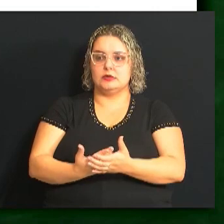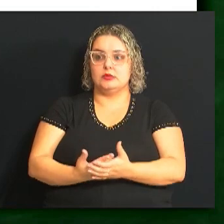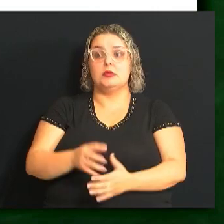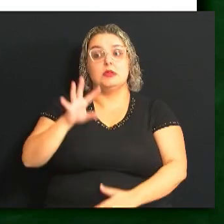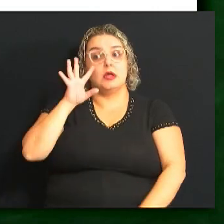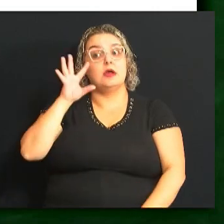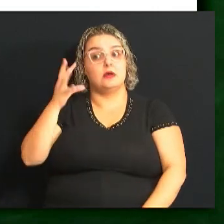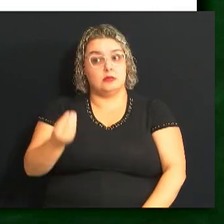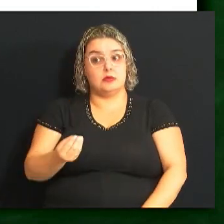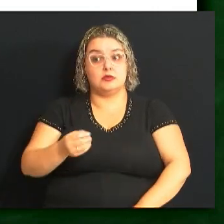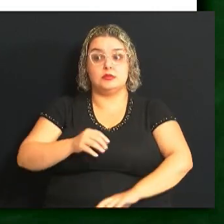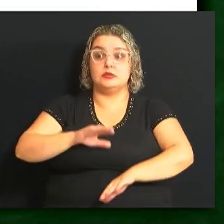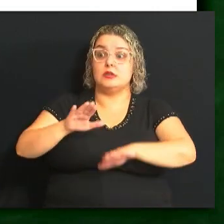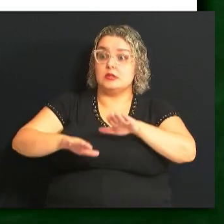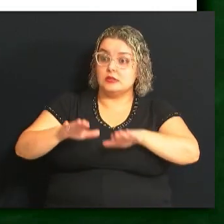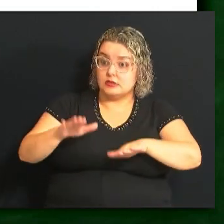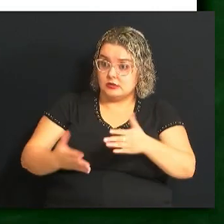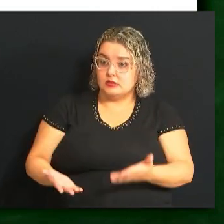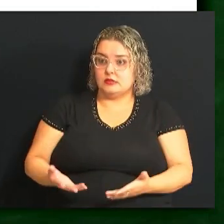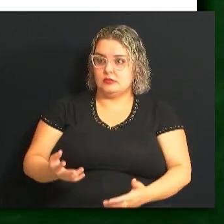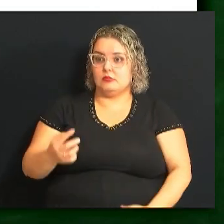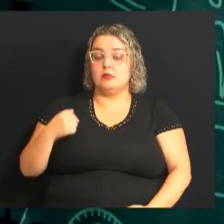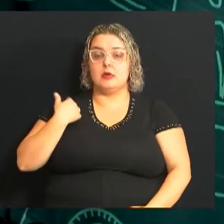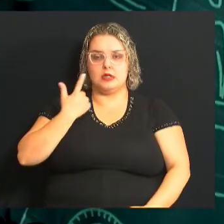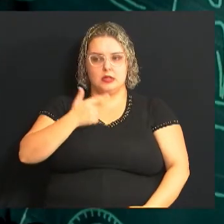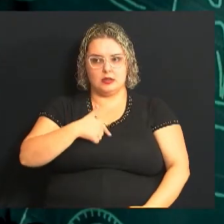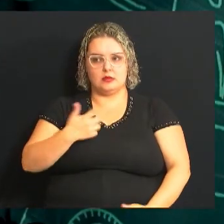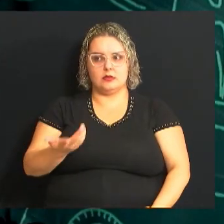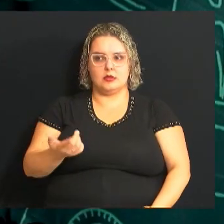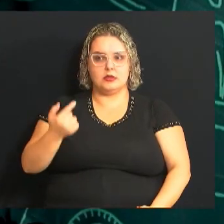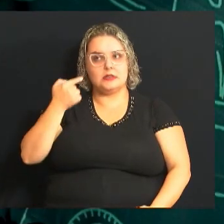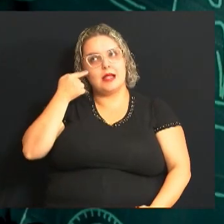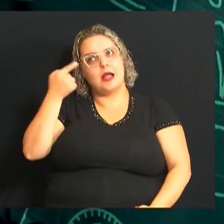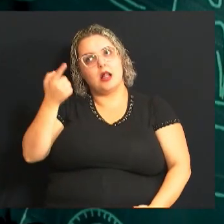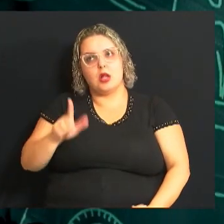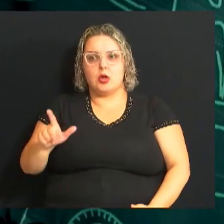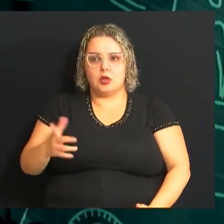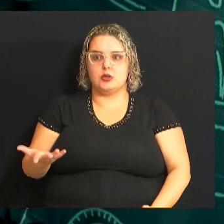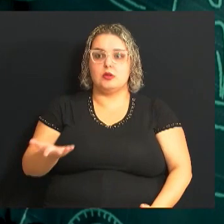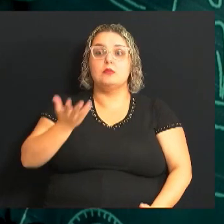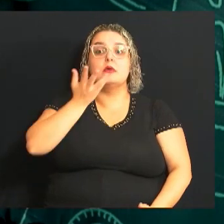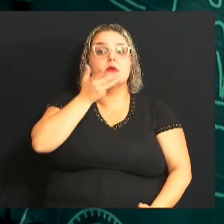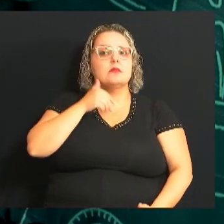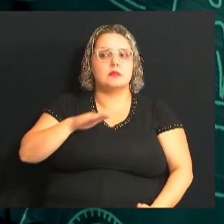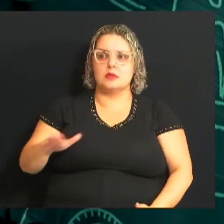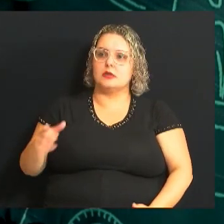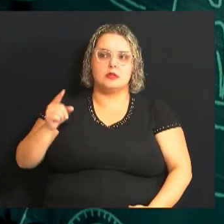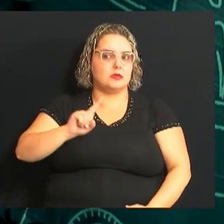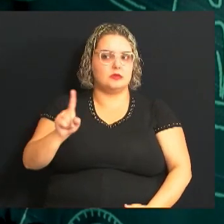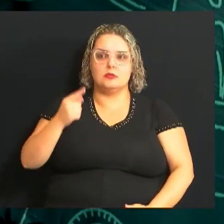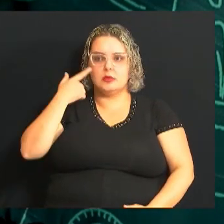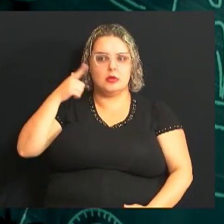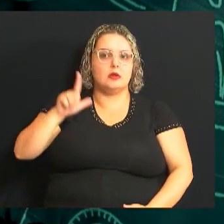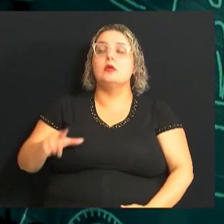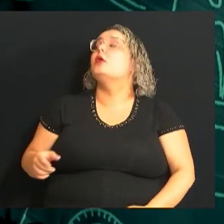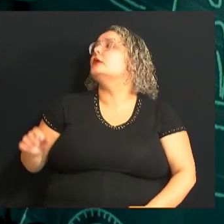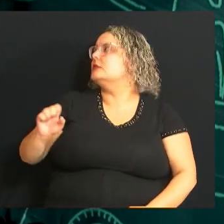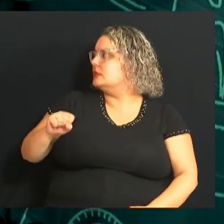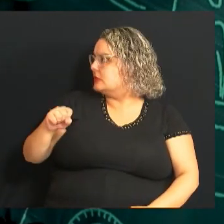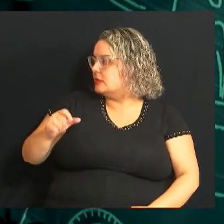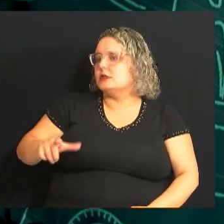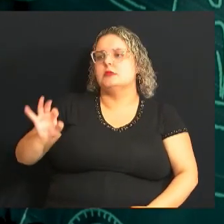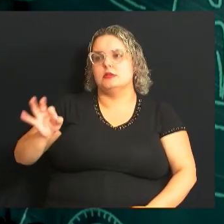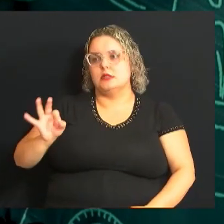de que muitas vezes, veja, para a gente isso é um pouco óbvio, mas para uma criança não é. Claro, o que sem faz? dúvida. O que o